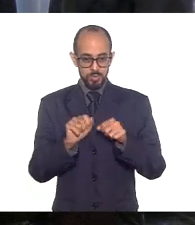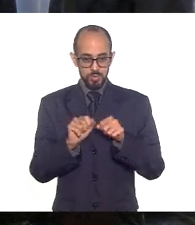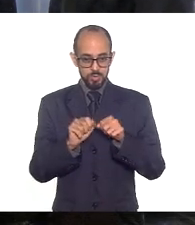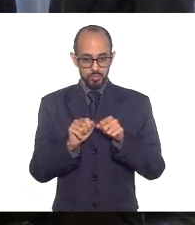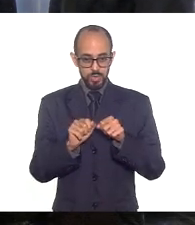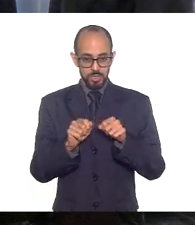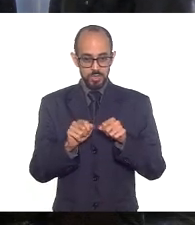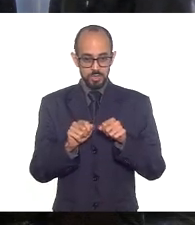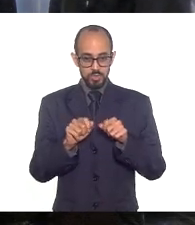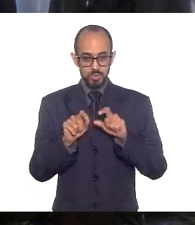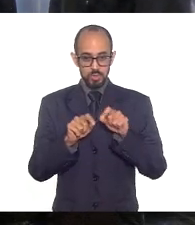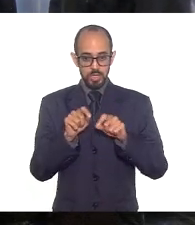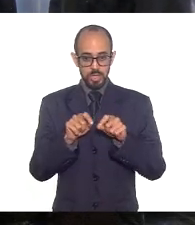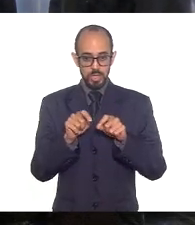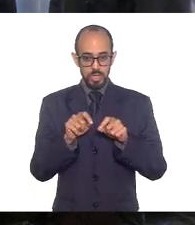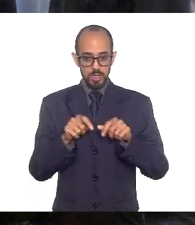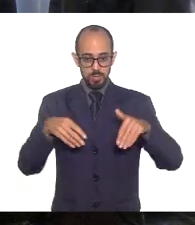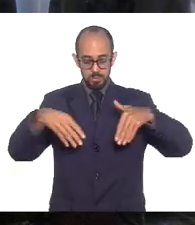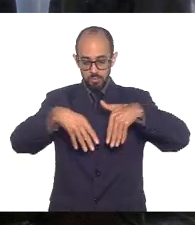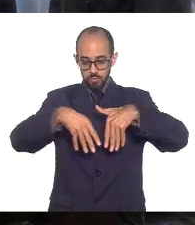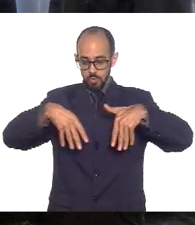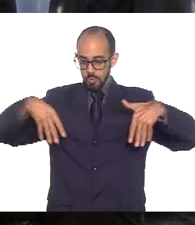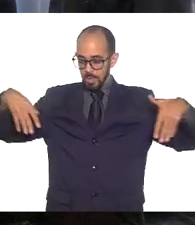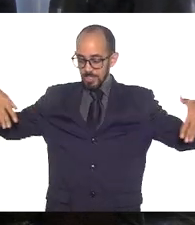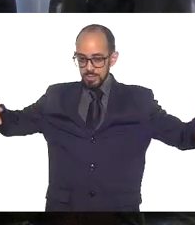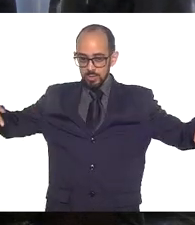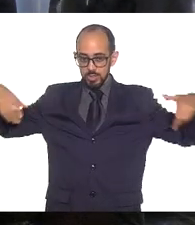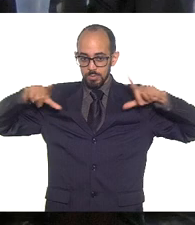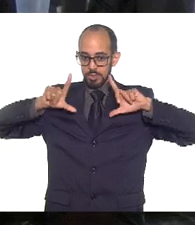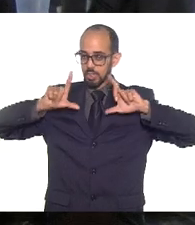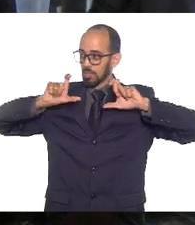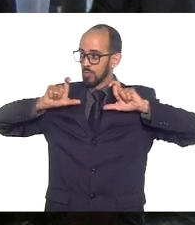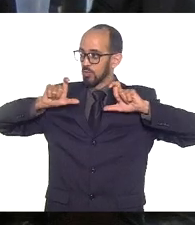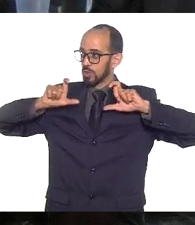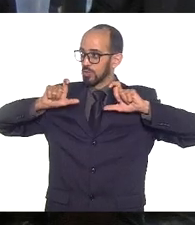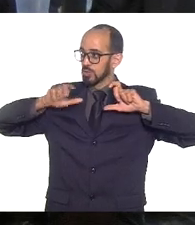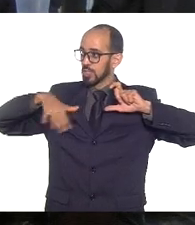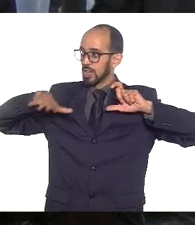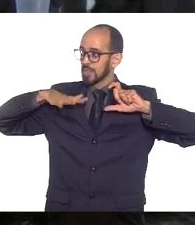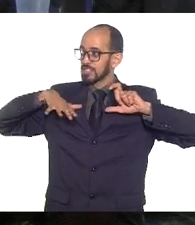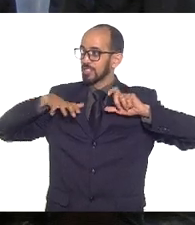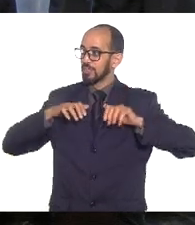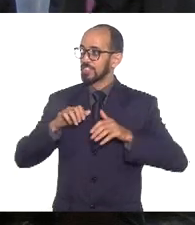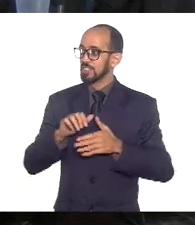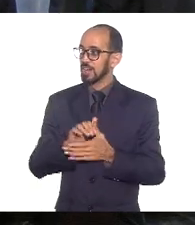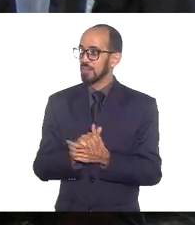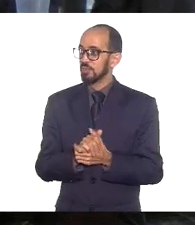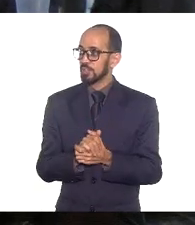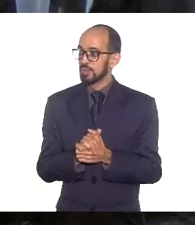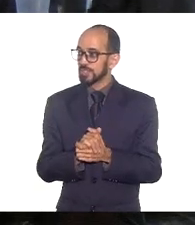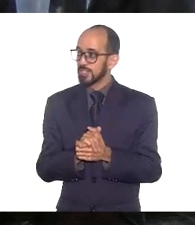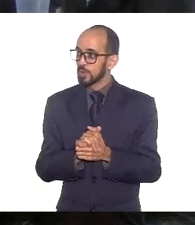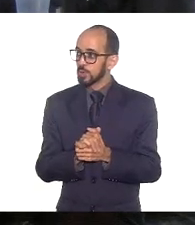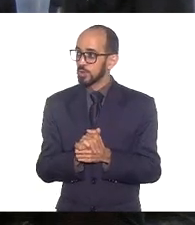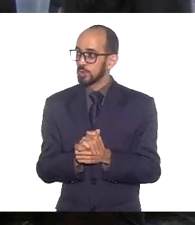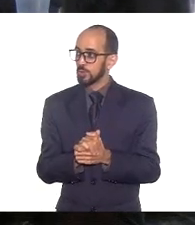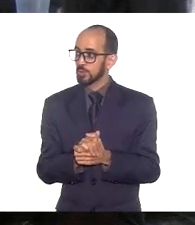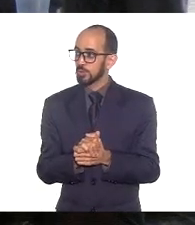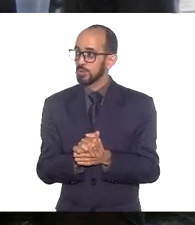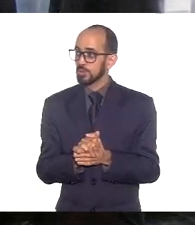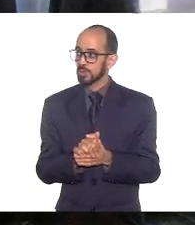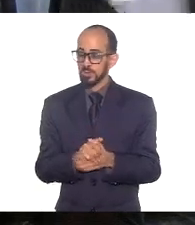que pudesse informar aqui para tirar uma fotografia quem quiser vir aqui que vamos fazer uma fotografia que vai ficar na história